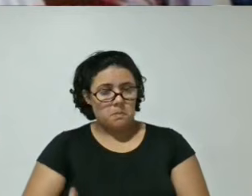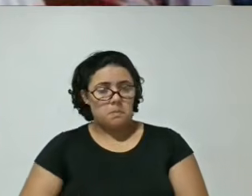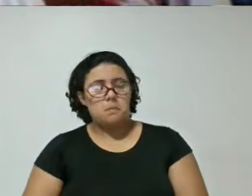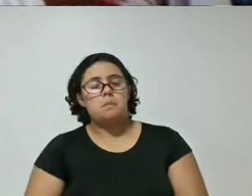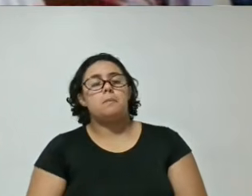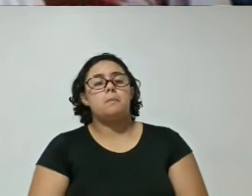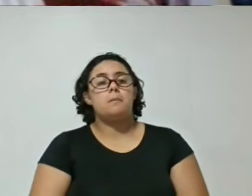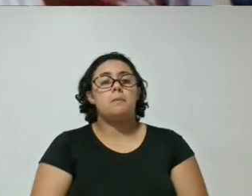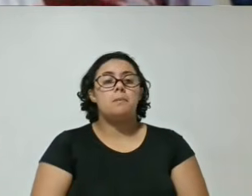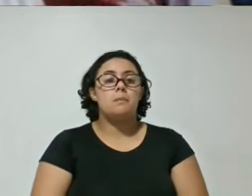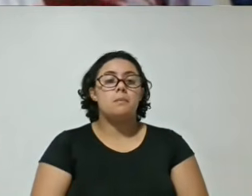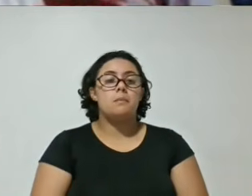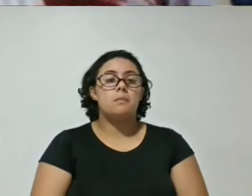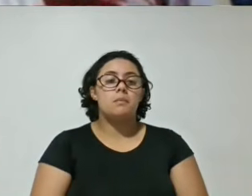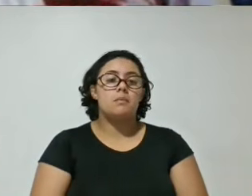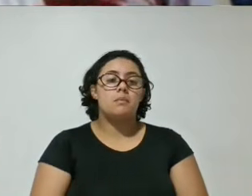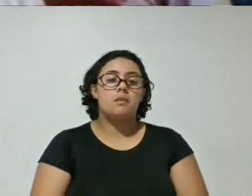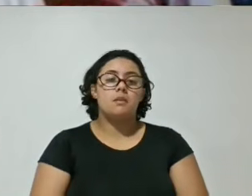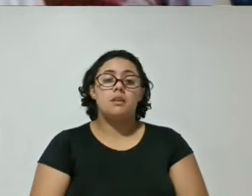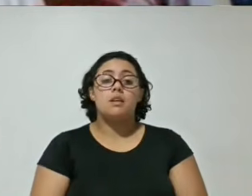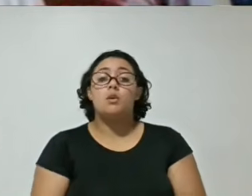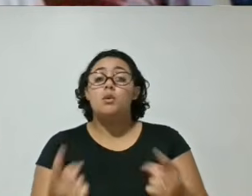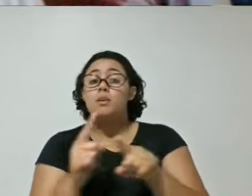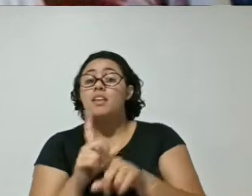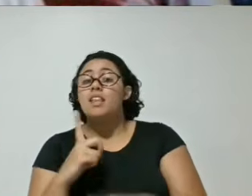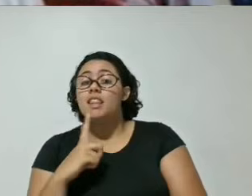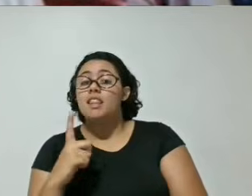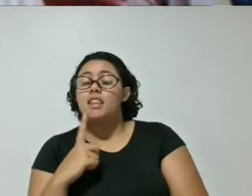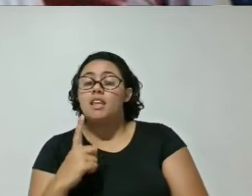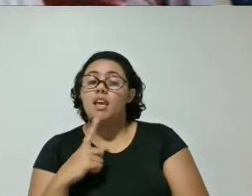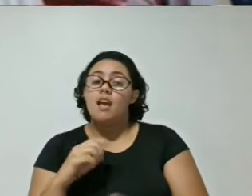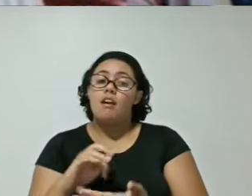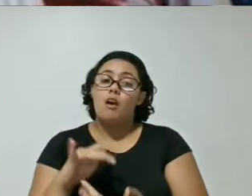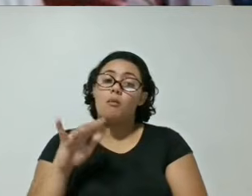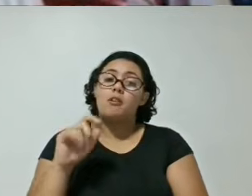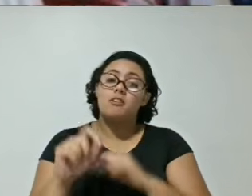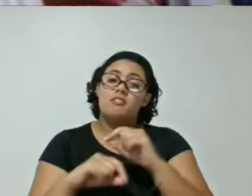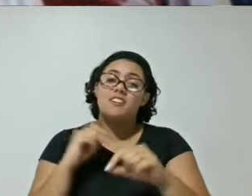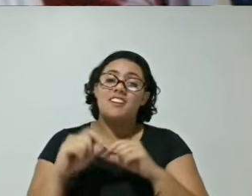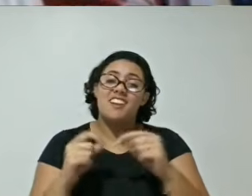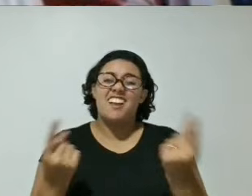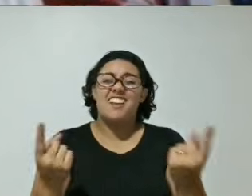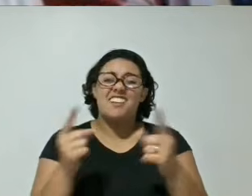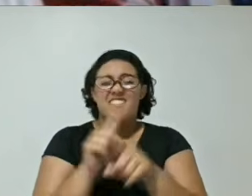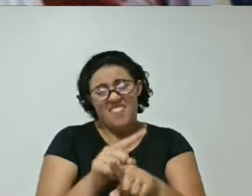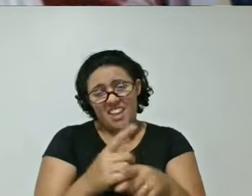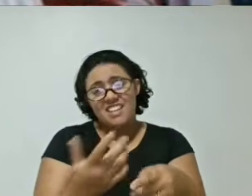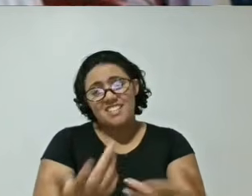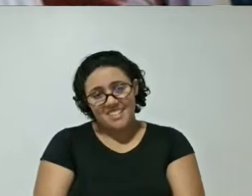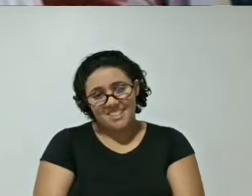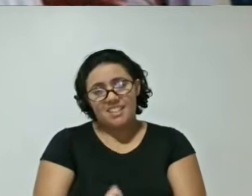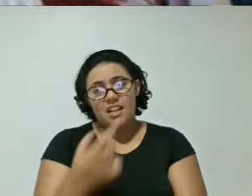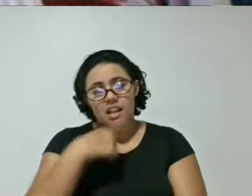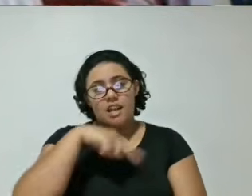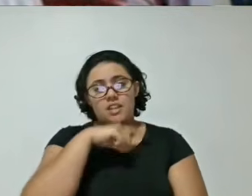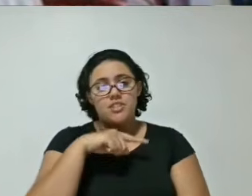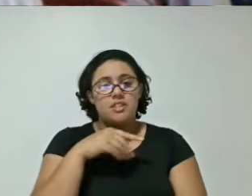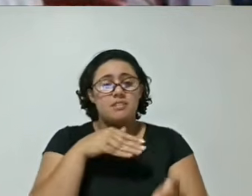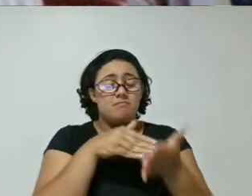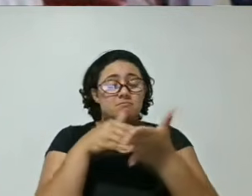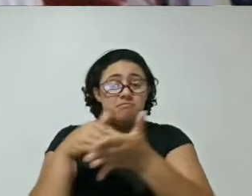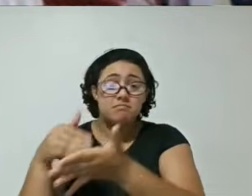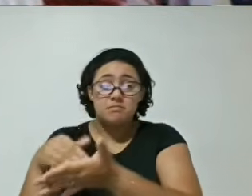em contrapartida, a gente teve um aumento de número de equipamentos. Então, é um caminho inverso que a gente esbarra nessas questões.